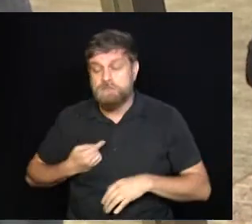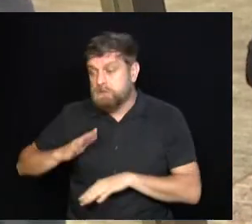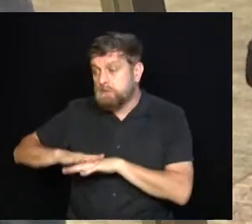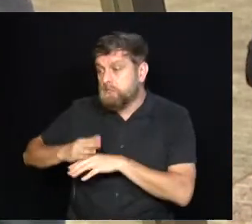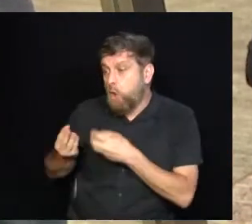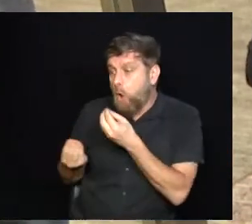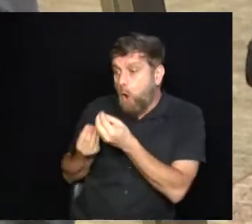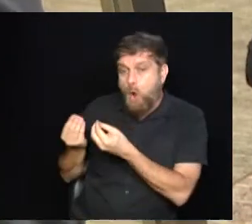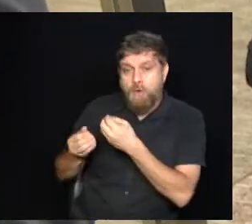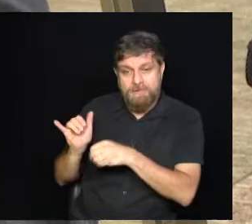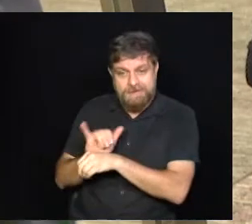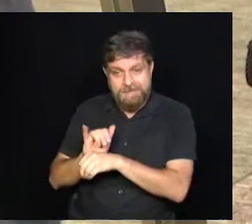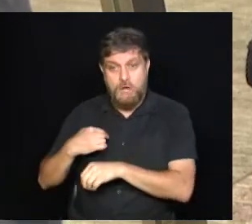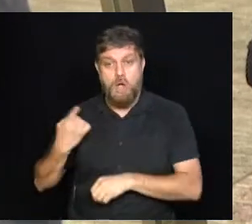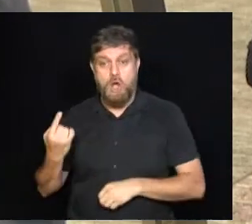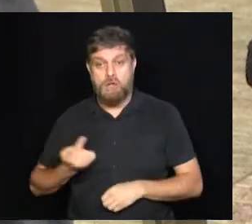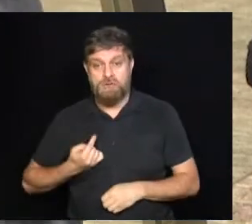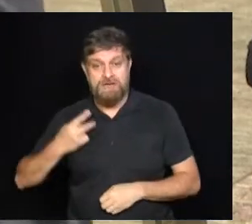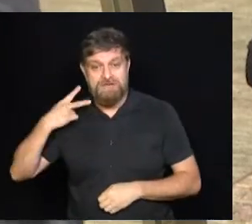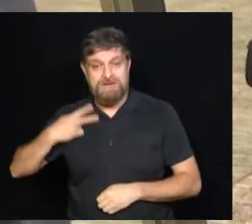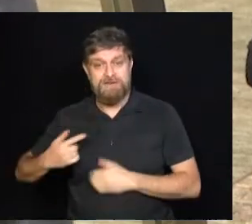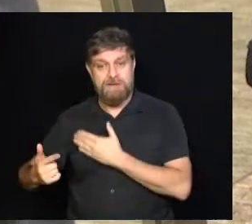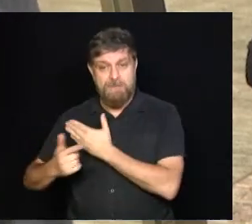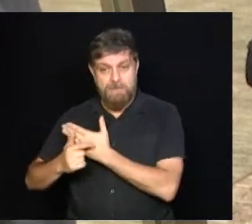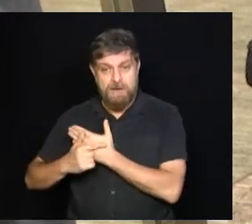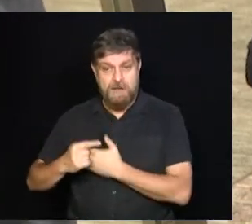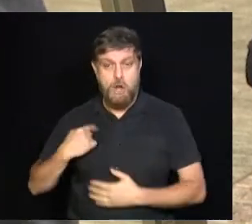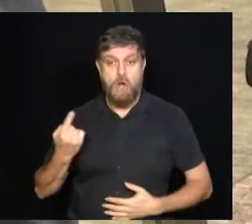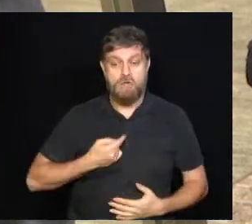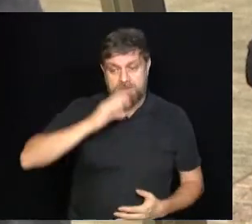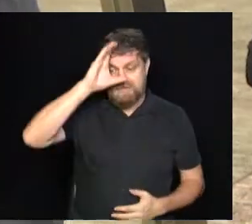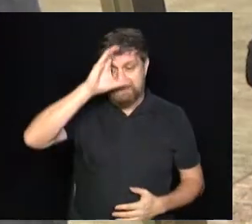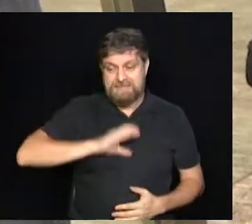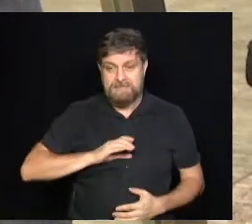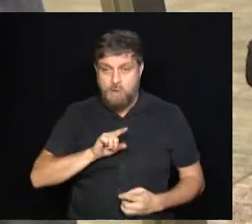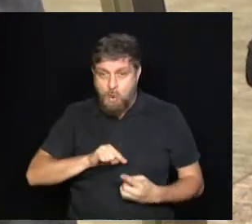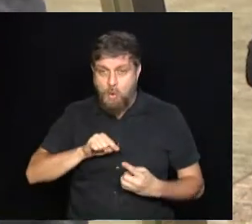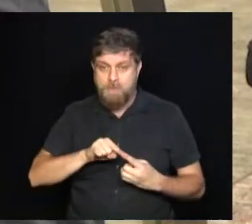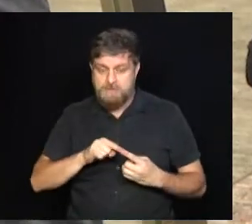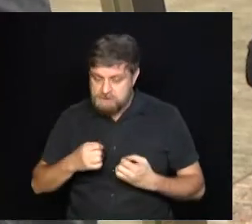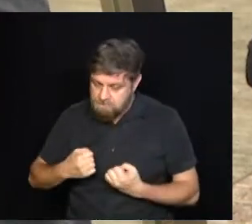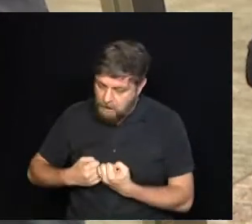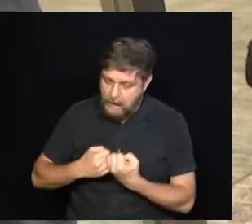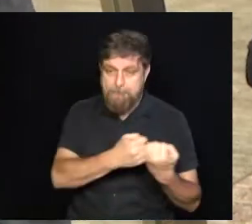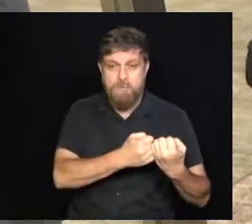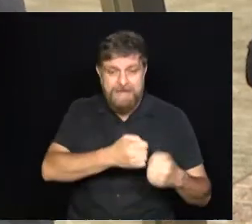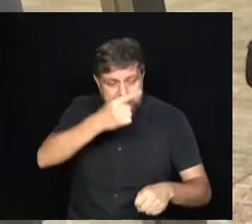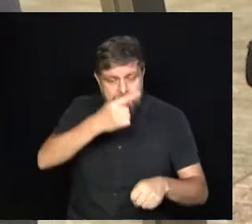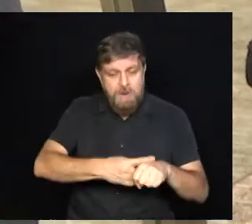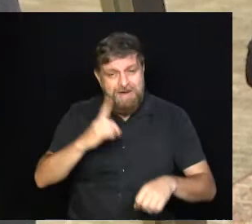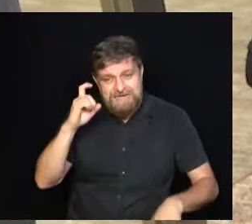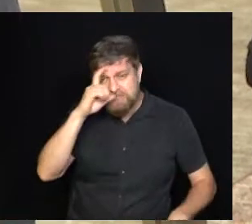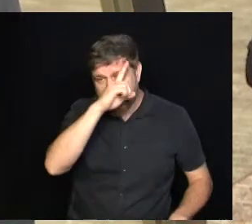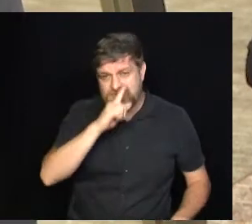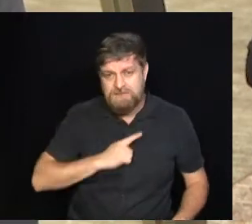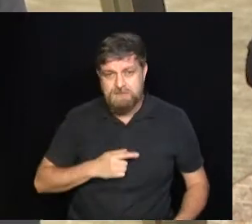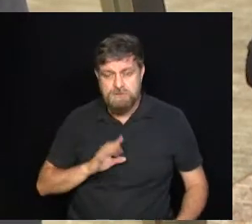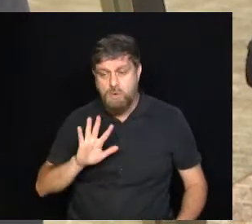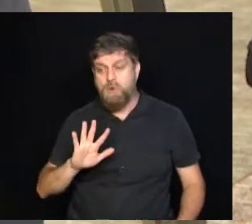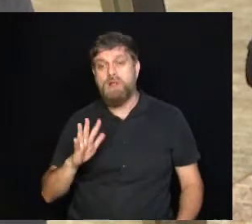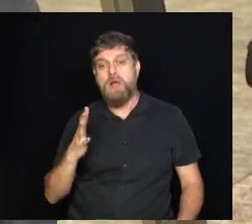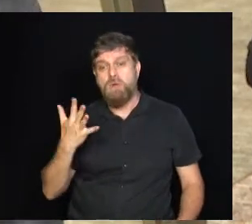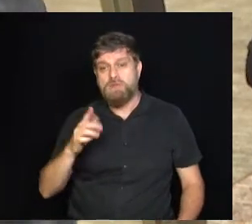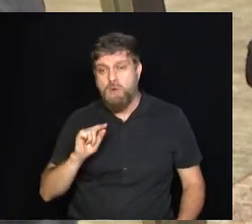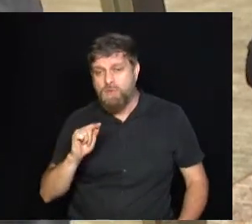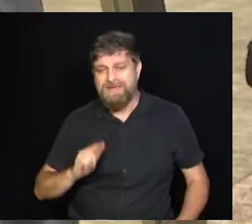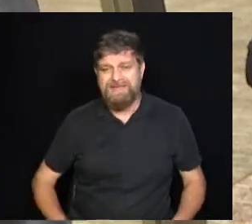né, como órgão público, como cidadão, para poder ajudar em situações difíceis, como é exatamente